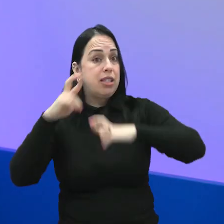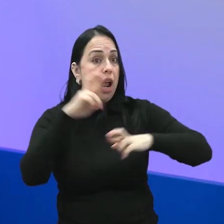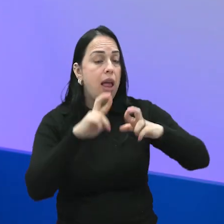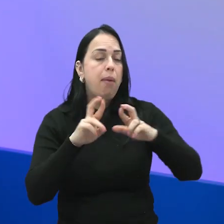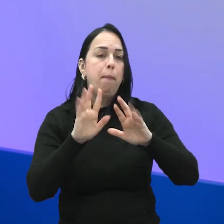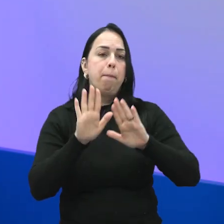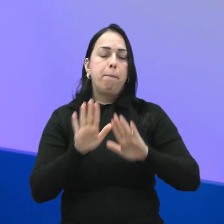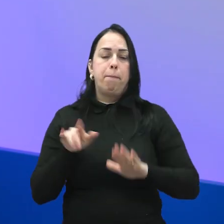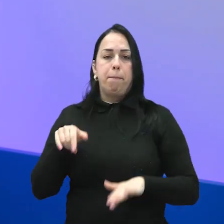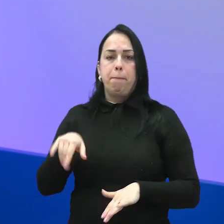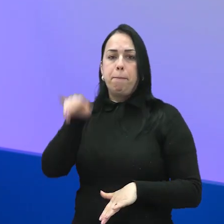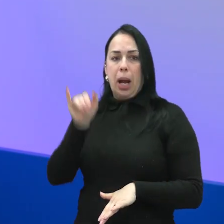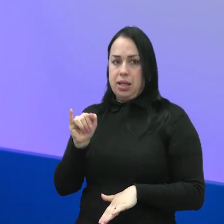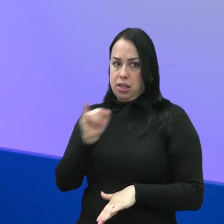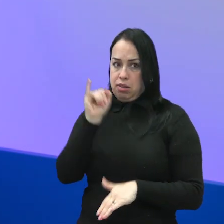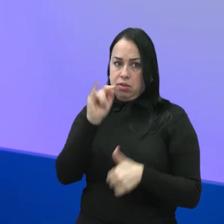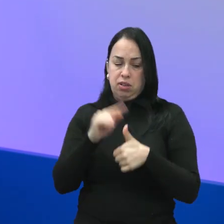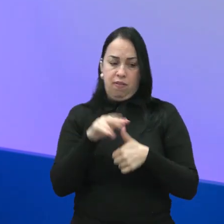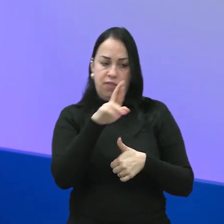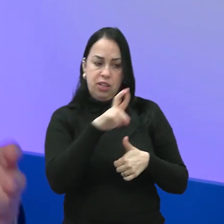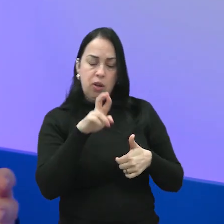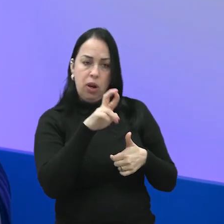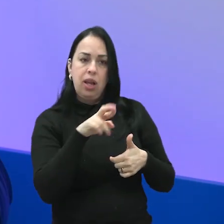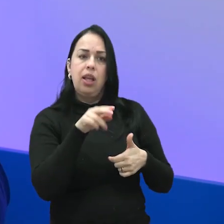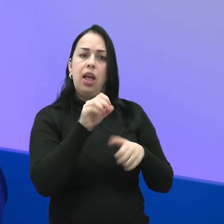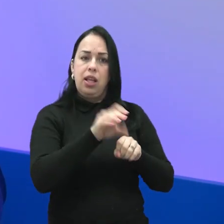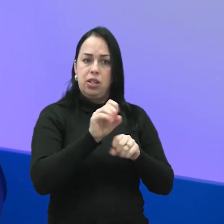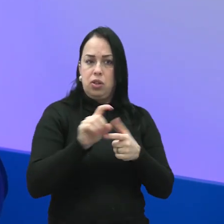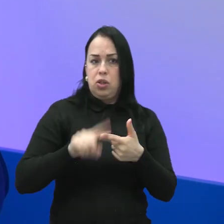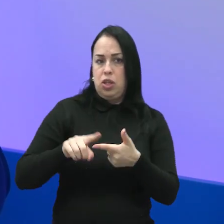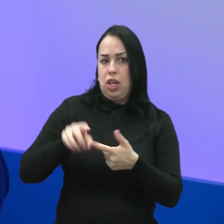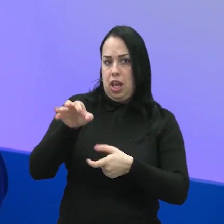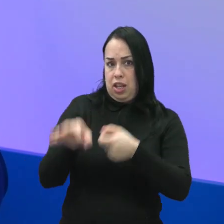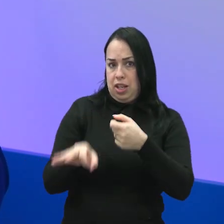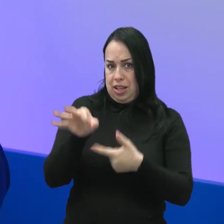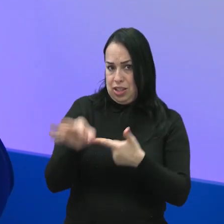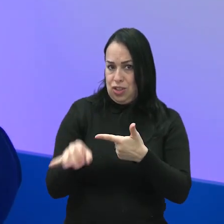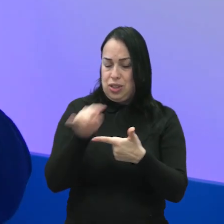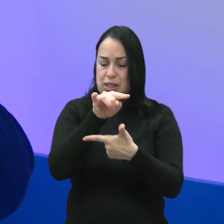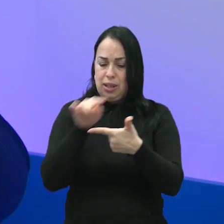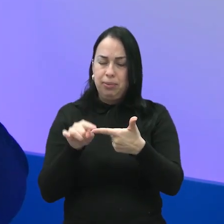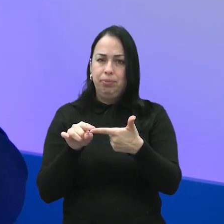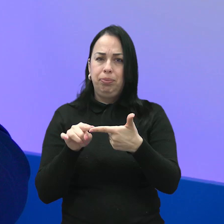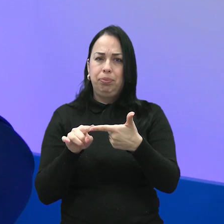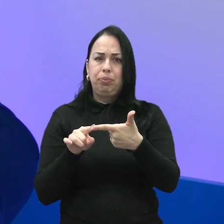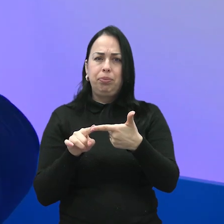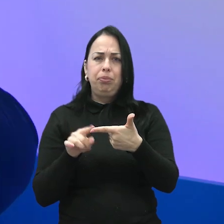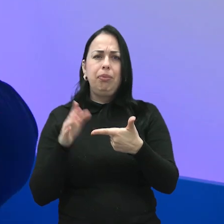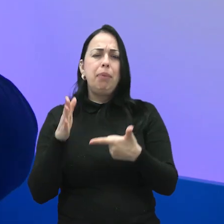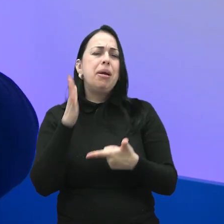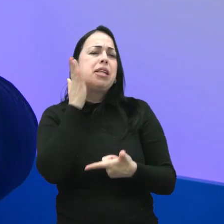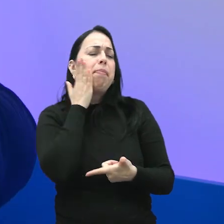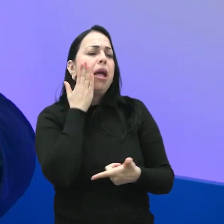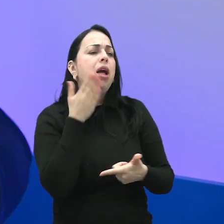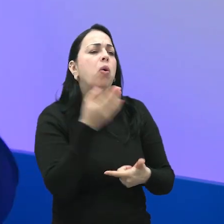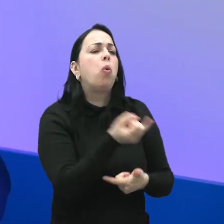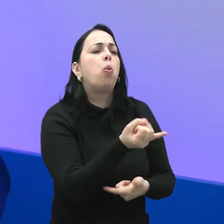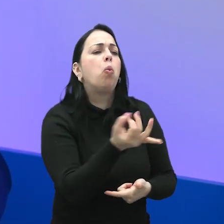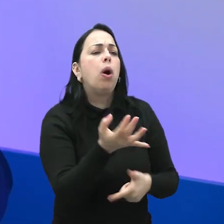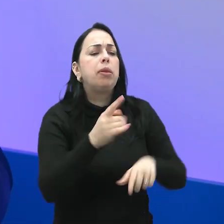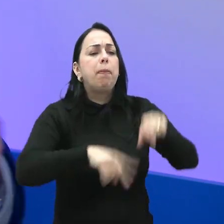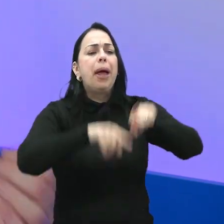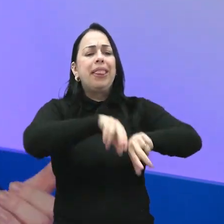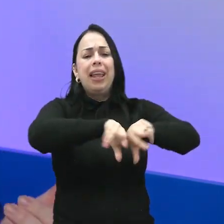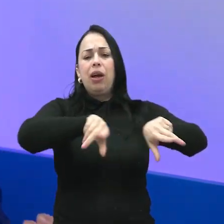acho que mais importante do que o vereador fiscalizar a educação e a justiça de maneira a entrar nos estoques, a verificar o que